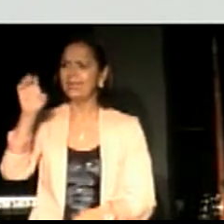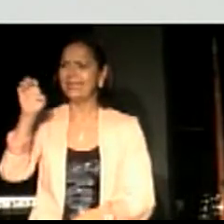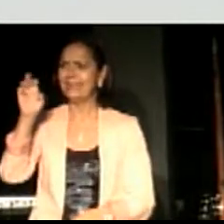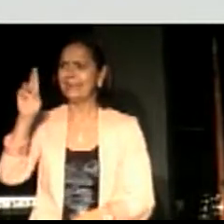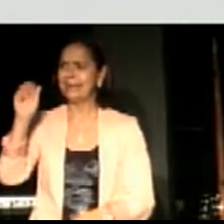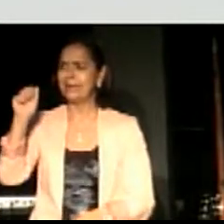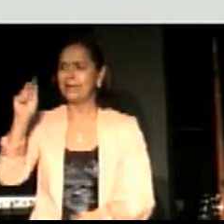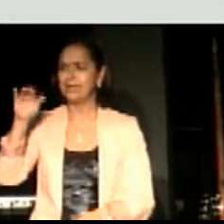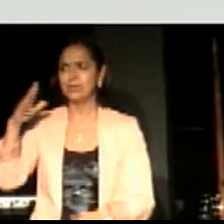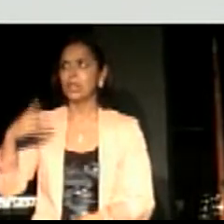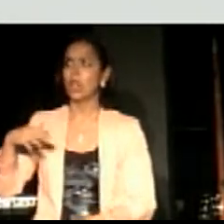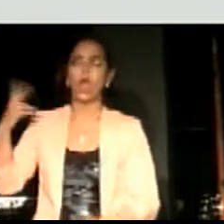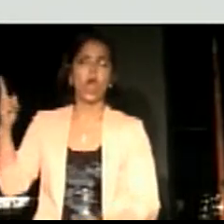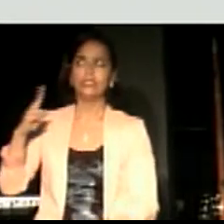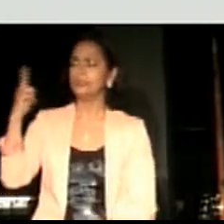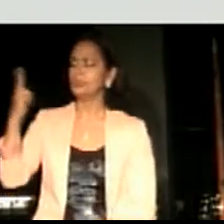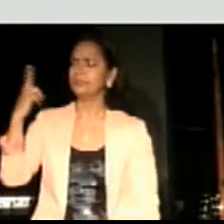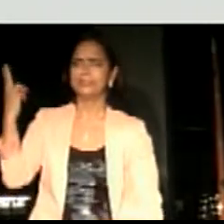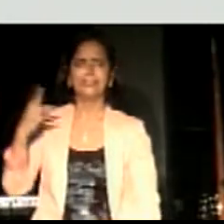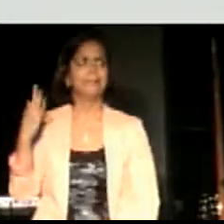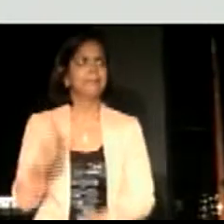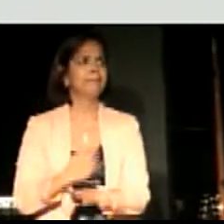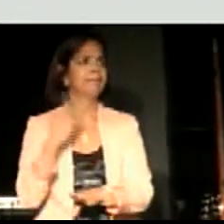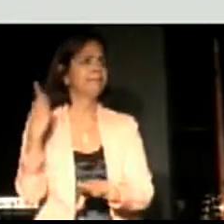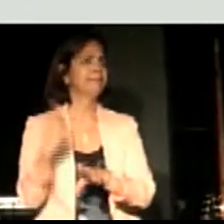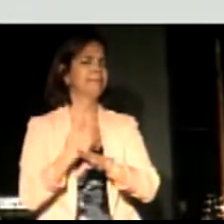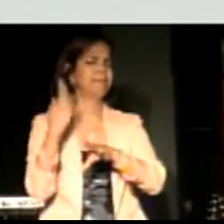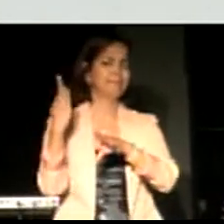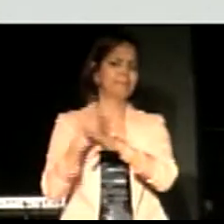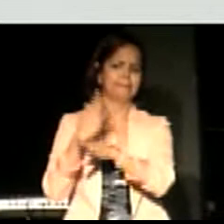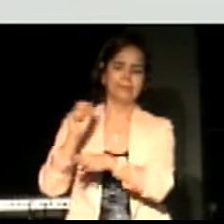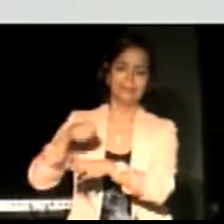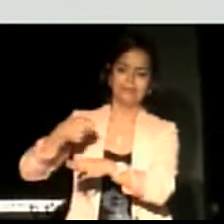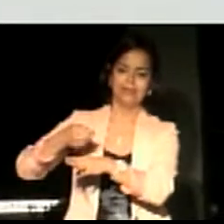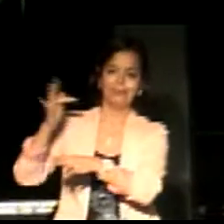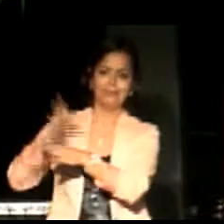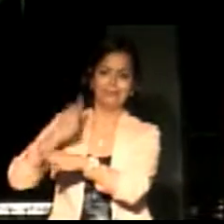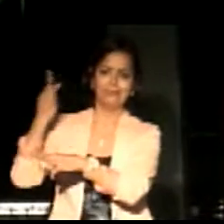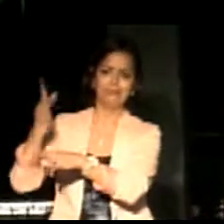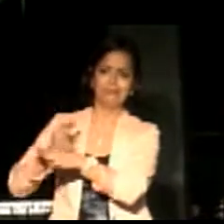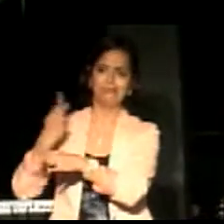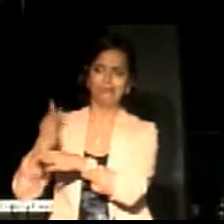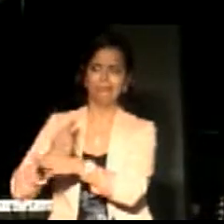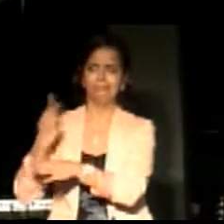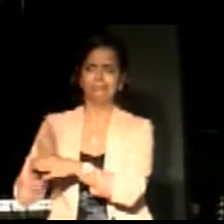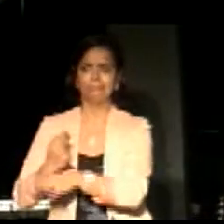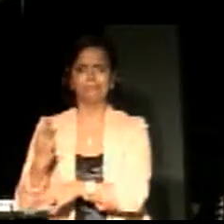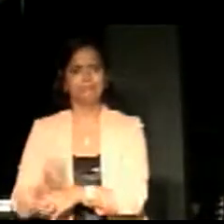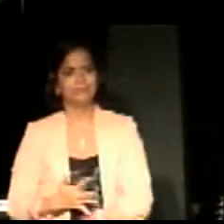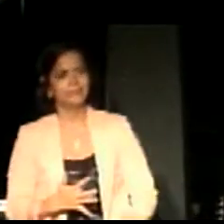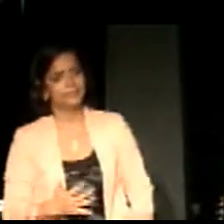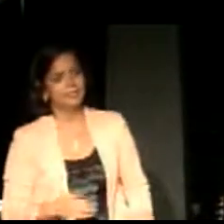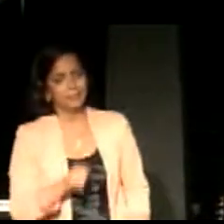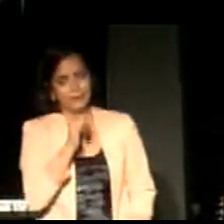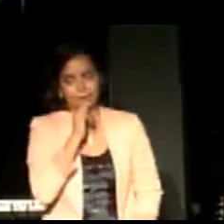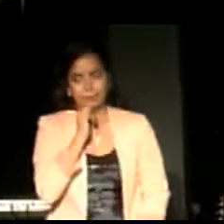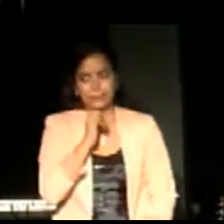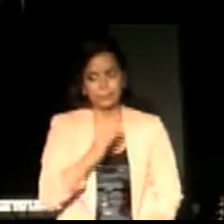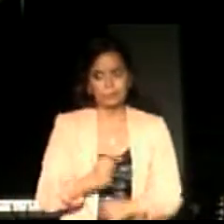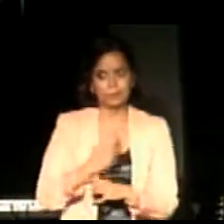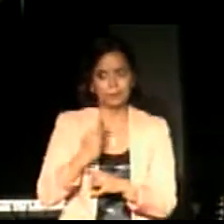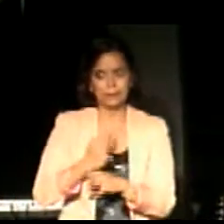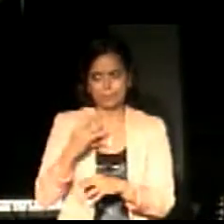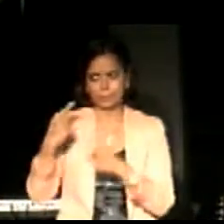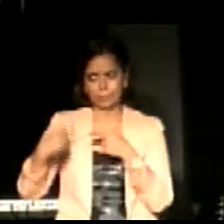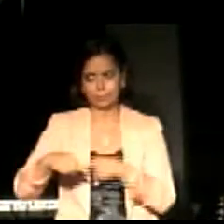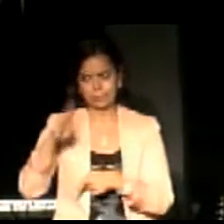mesmo. Tolerância, não se trata de ser omisso ou de fazer vistas grossas para o